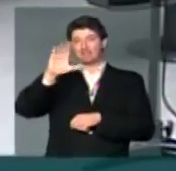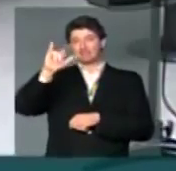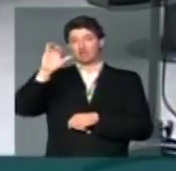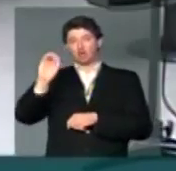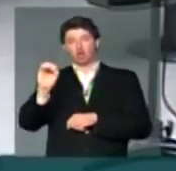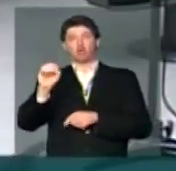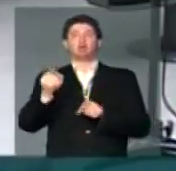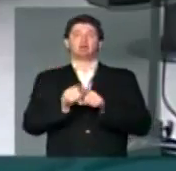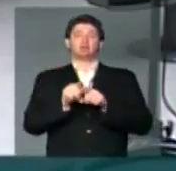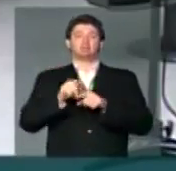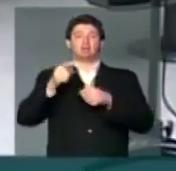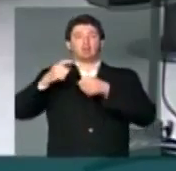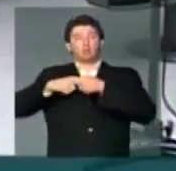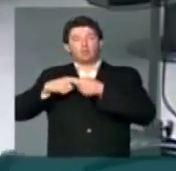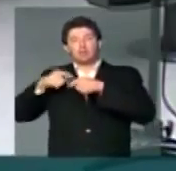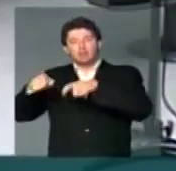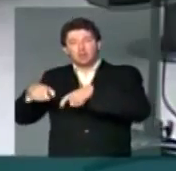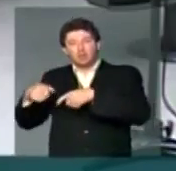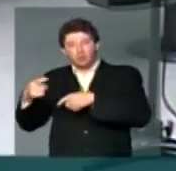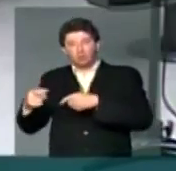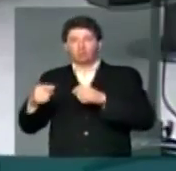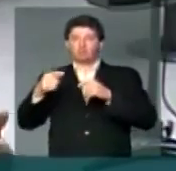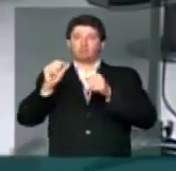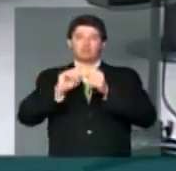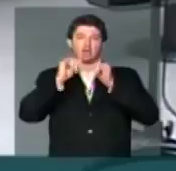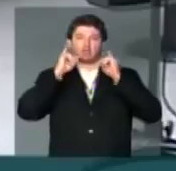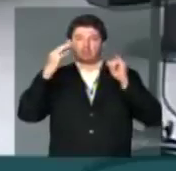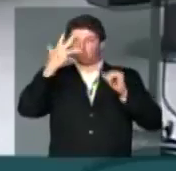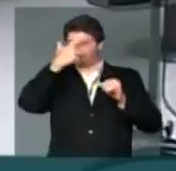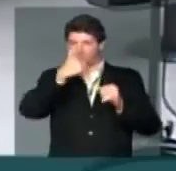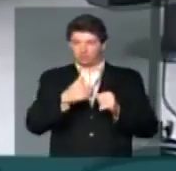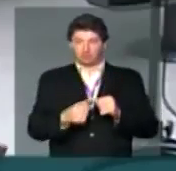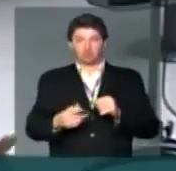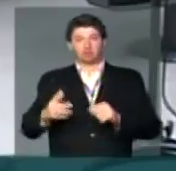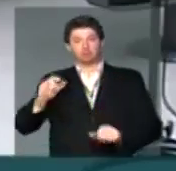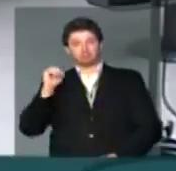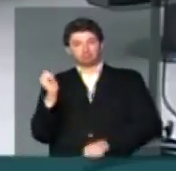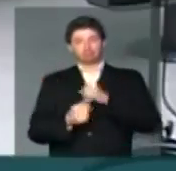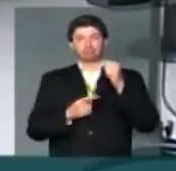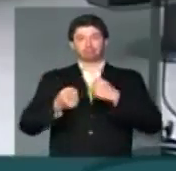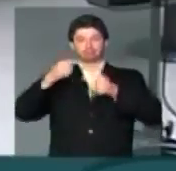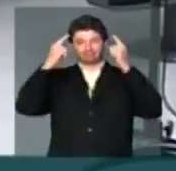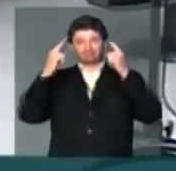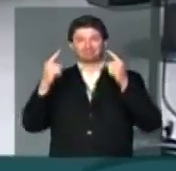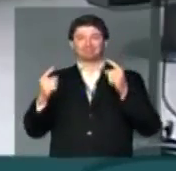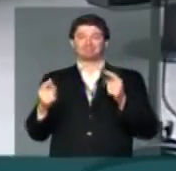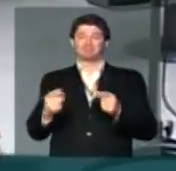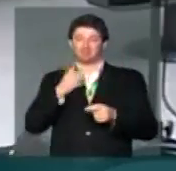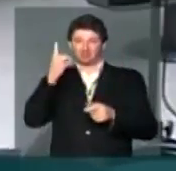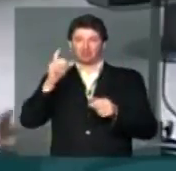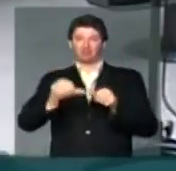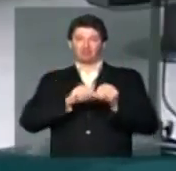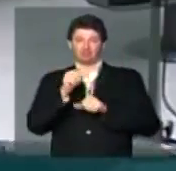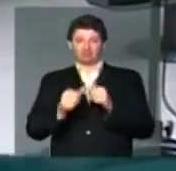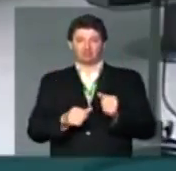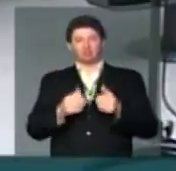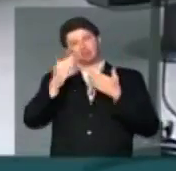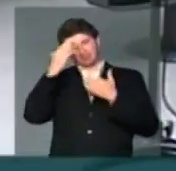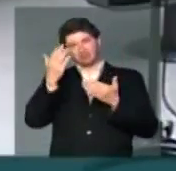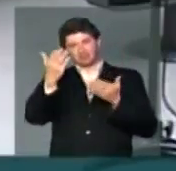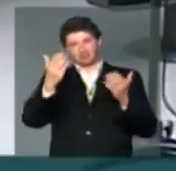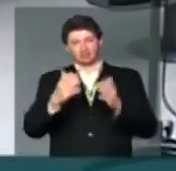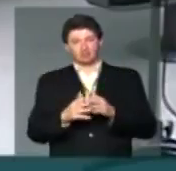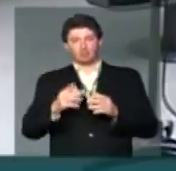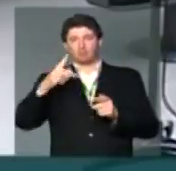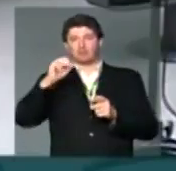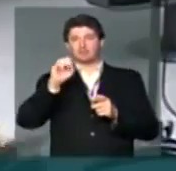seu estado, fazendo uma campanha bonita, uma campanha que lhe consagrou um jovem deputado e que certamente vai agradecer, não a bancada